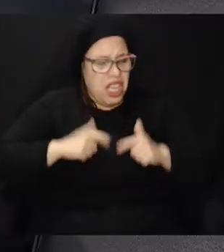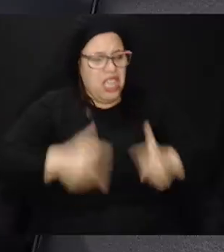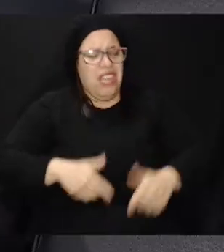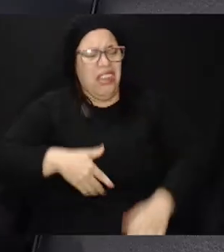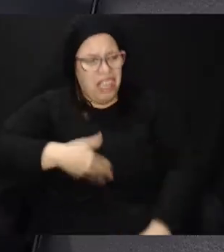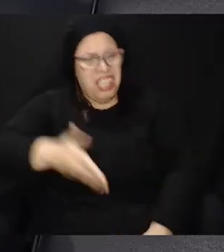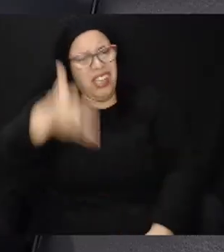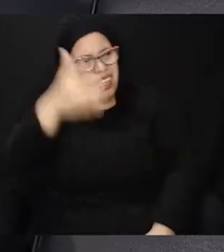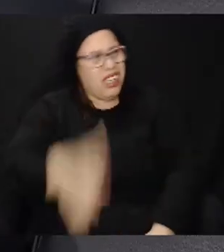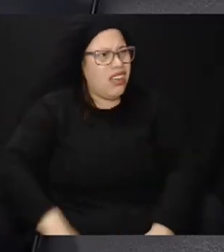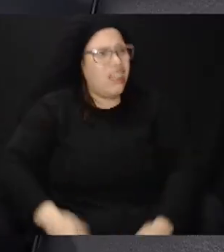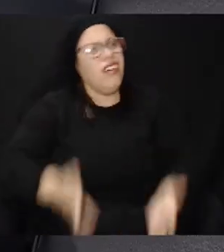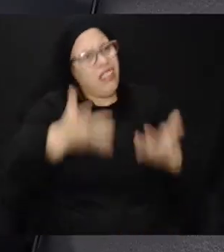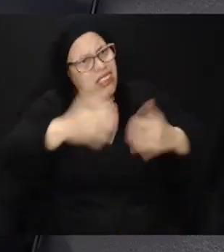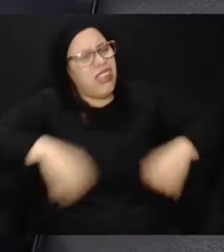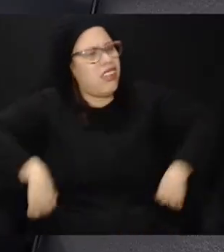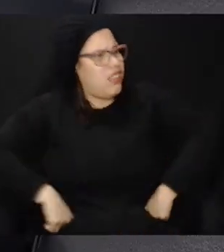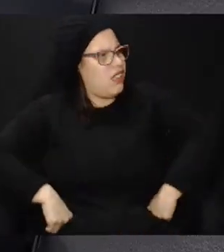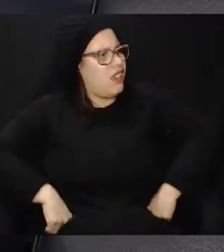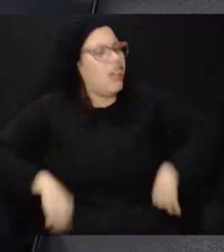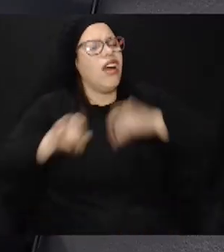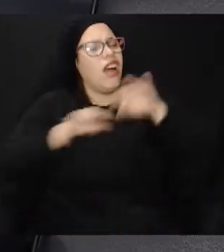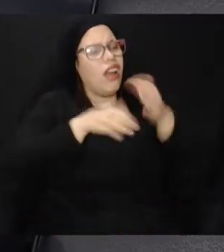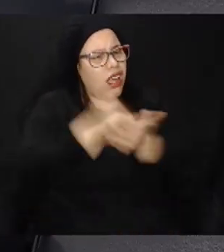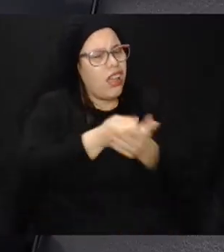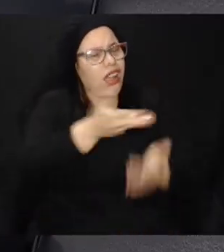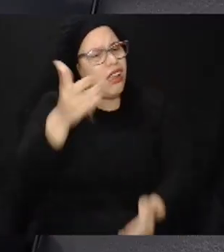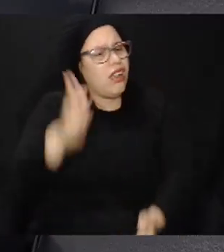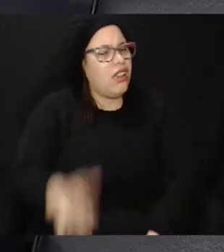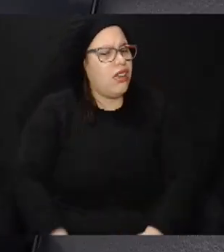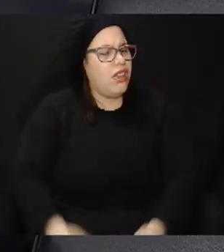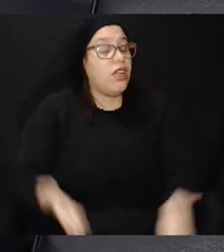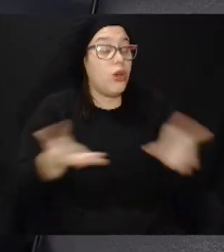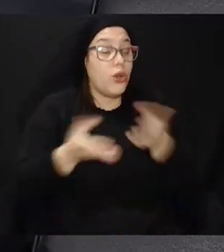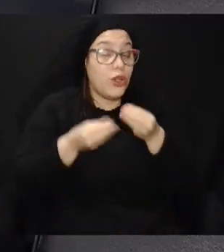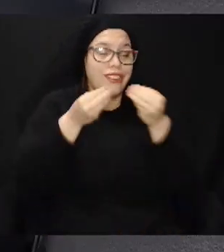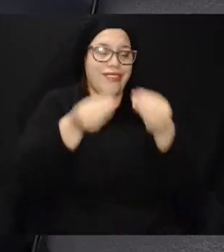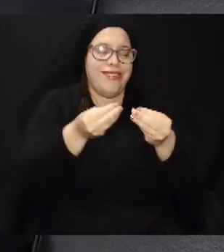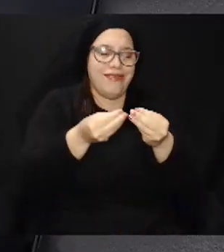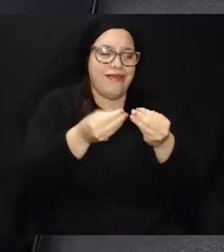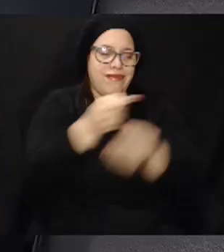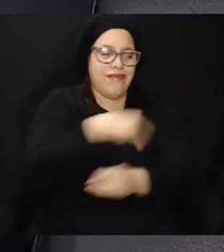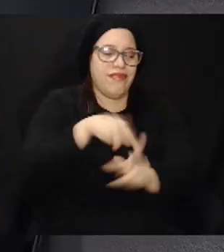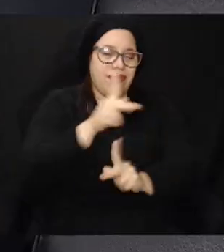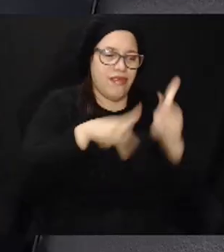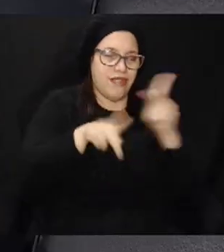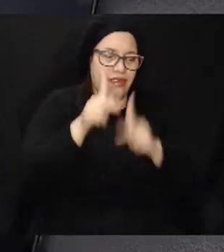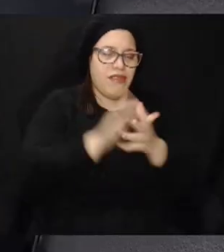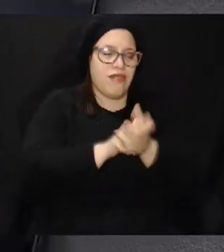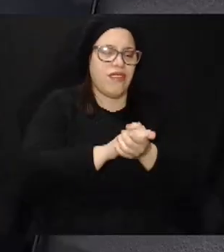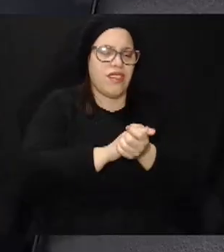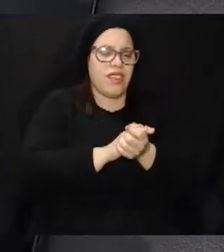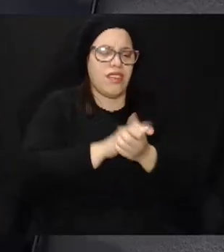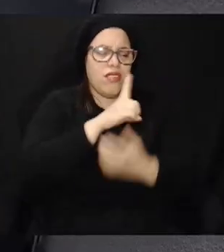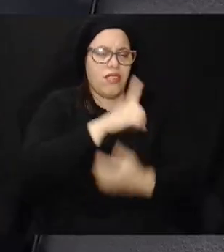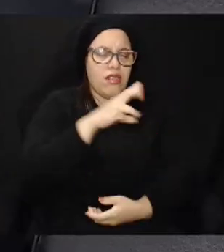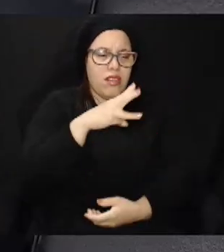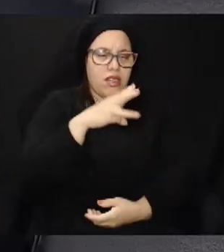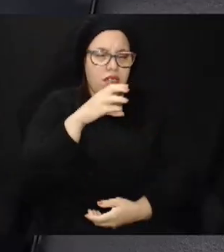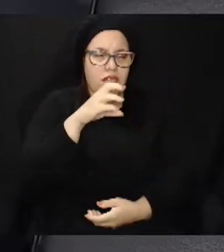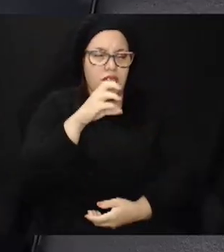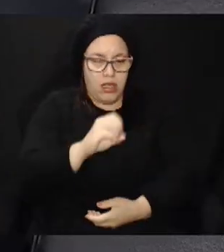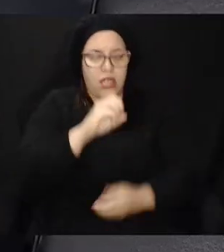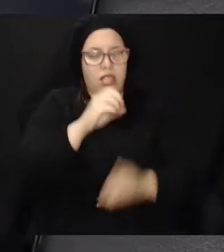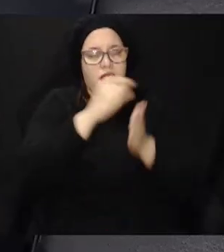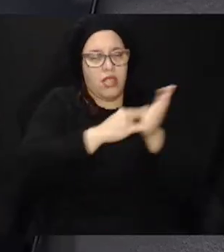fosse feita a regularização fundiária, e hoje foi entregue para essa população. Se eu não me engano, são 130 escrituras, eu não sei a